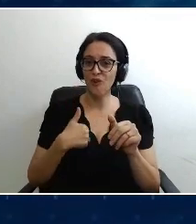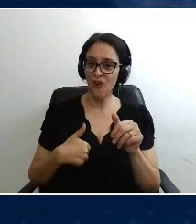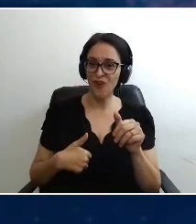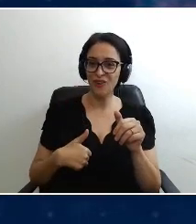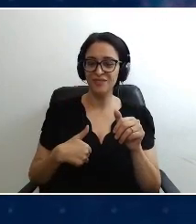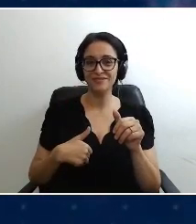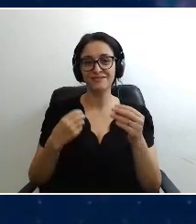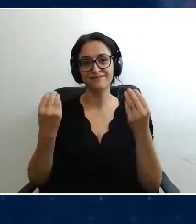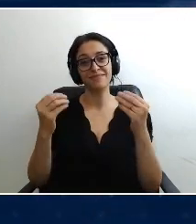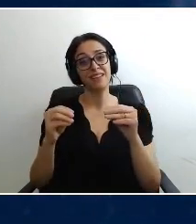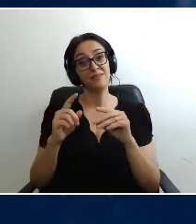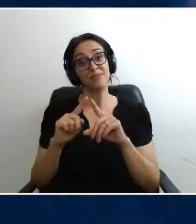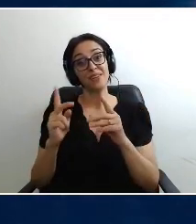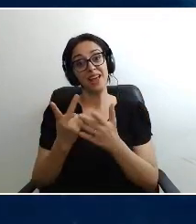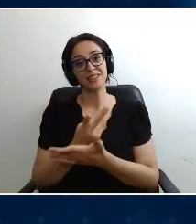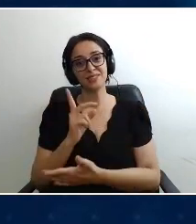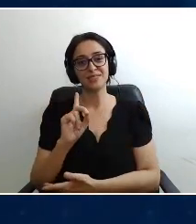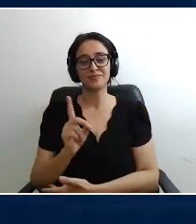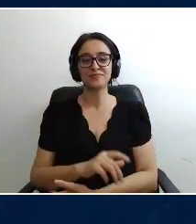errado.